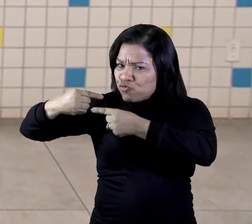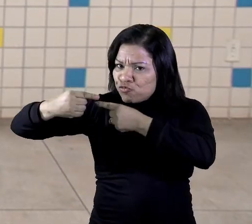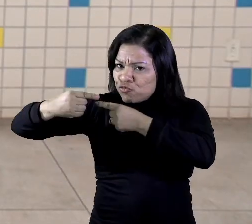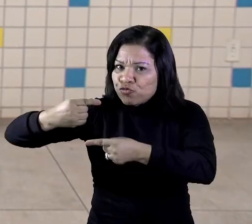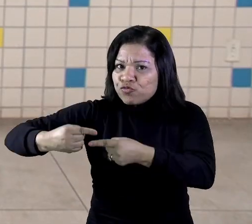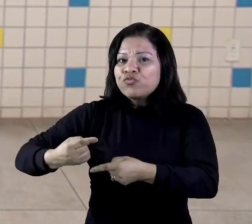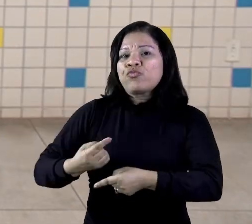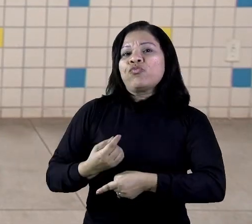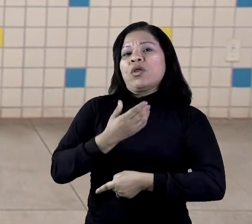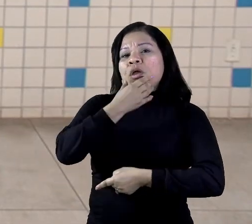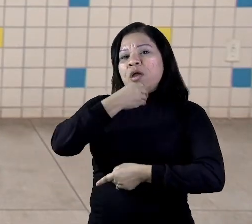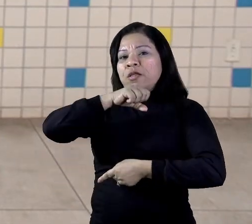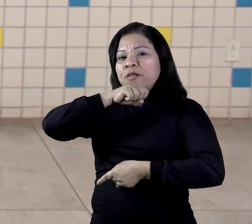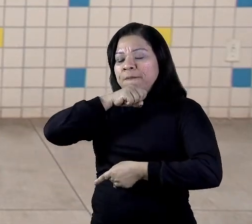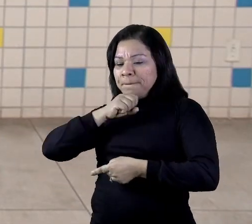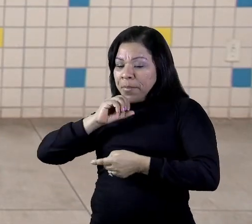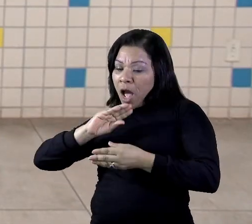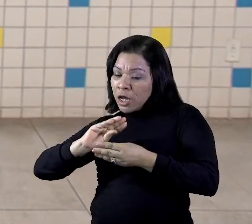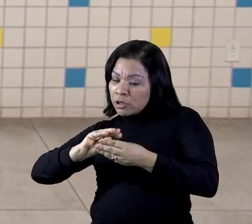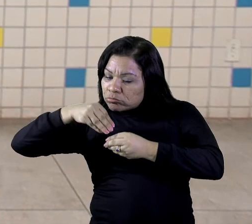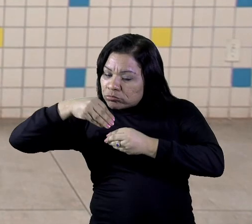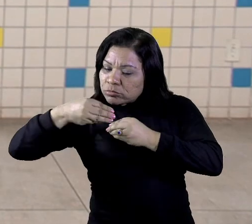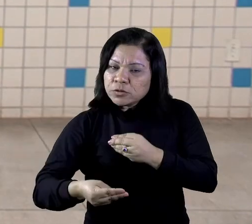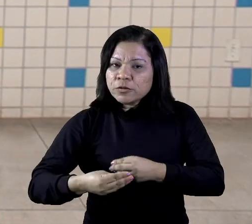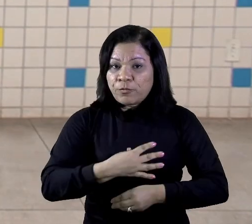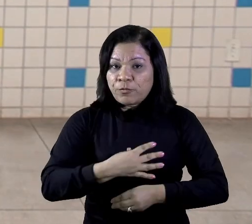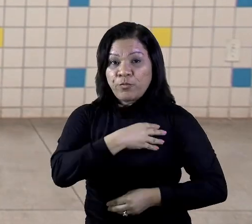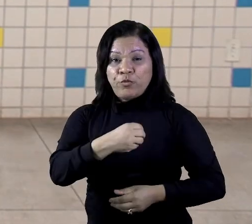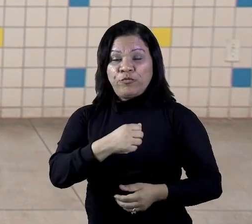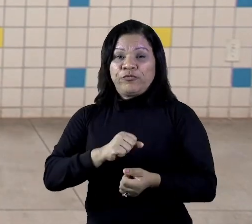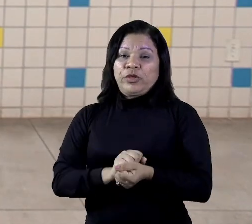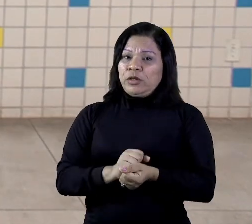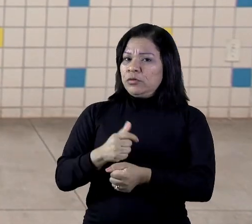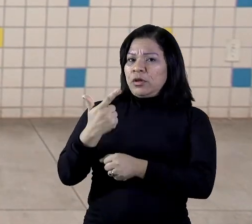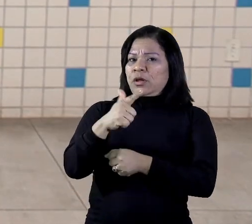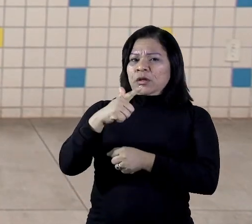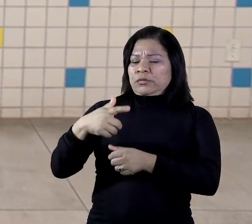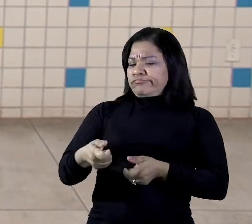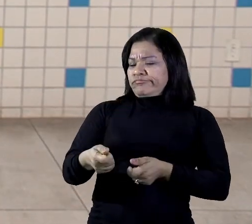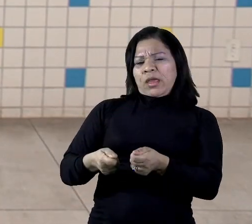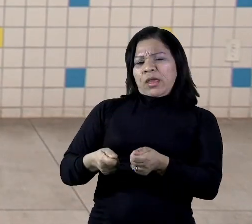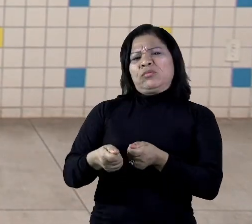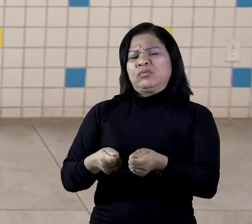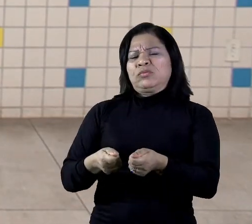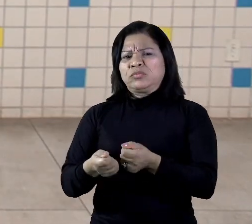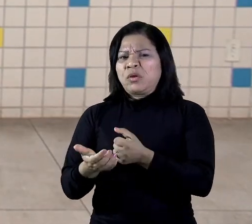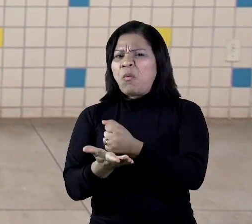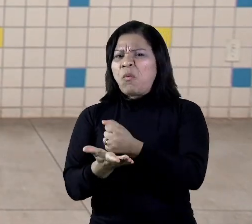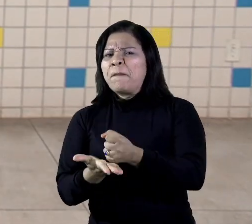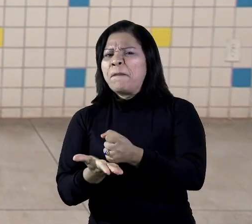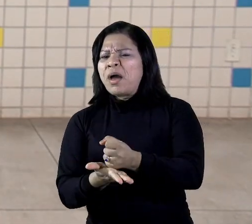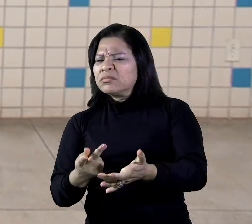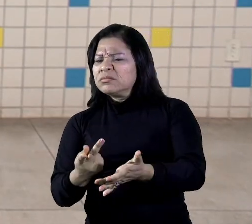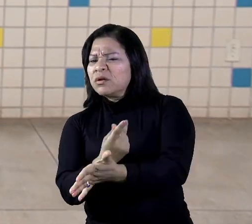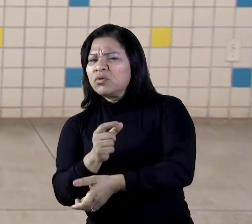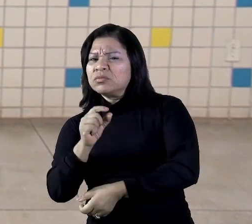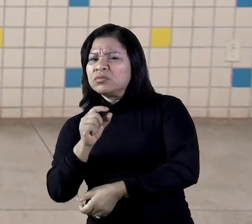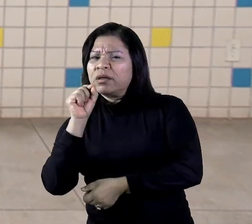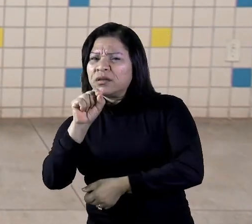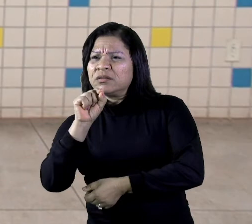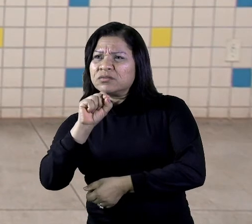mobilidade, ausência de coordenação, né? E o fato da base da distrofia muscular não há nenhuma